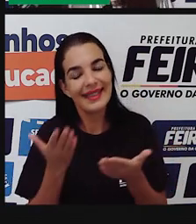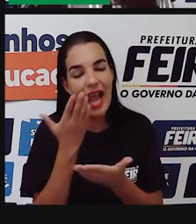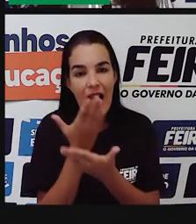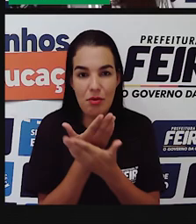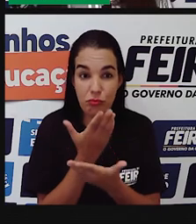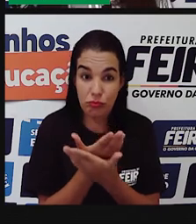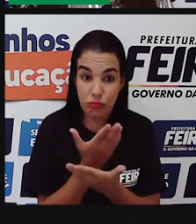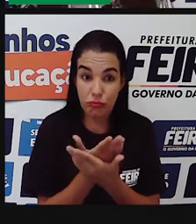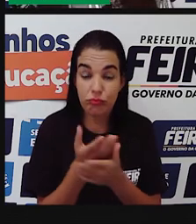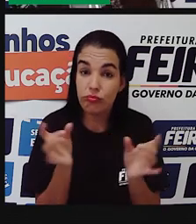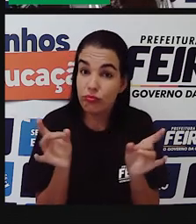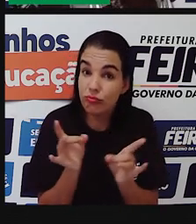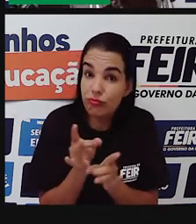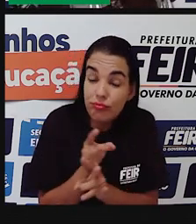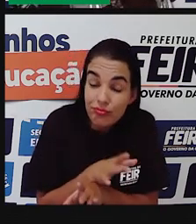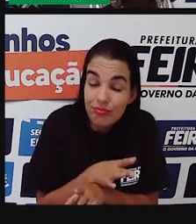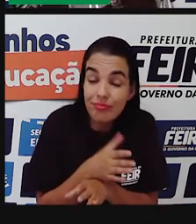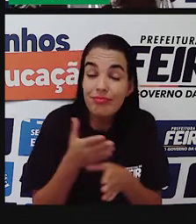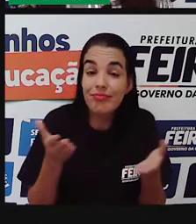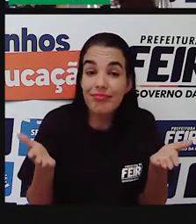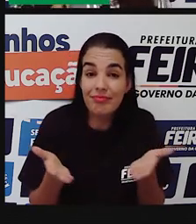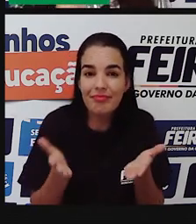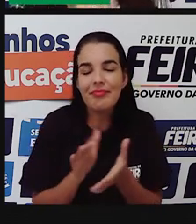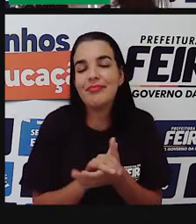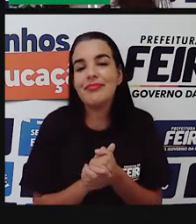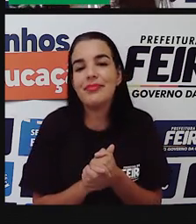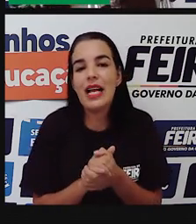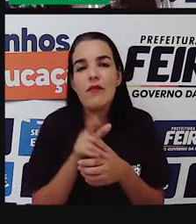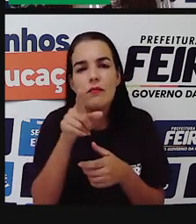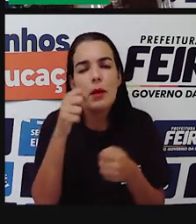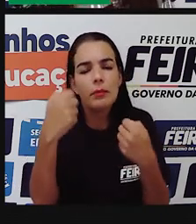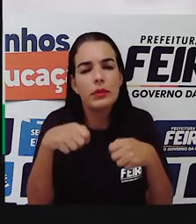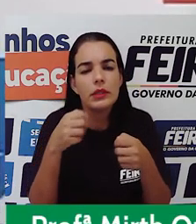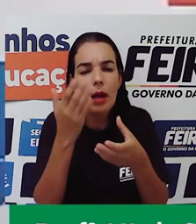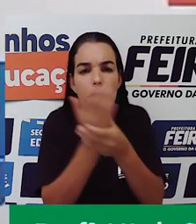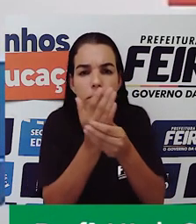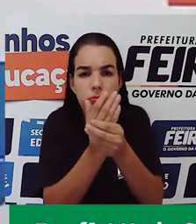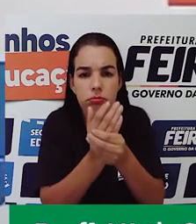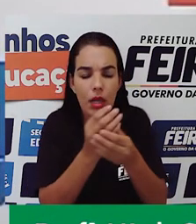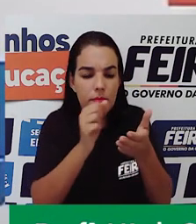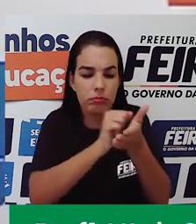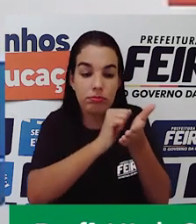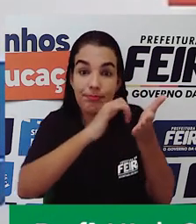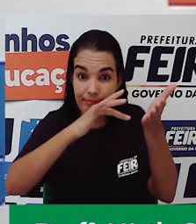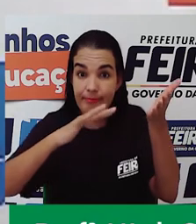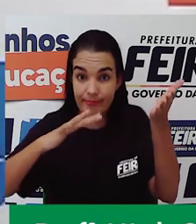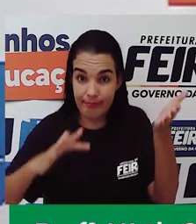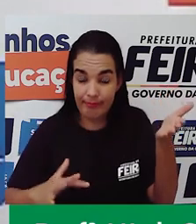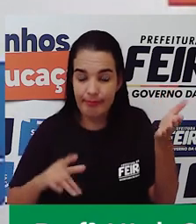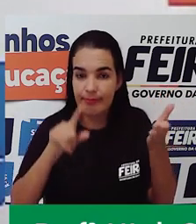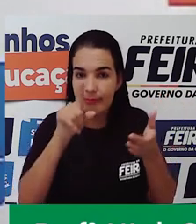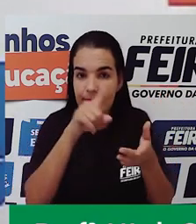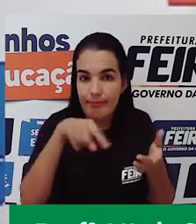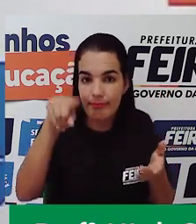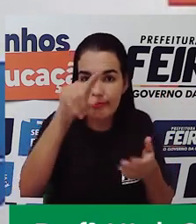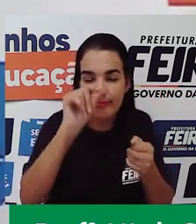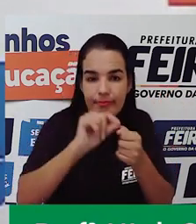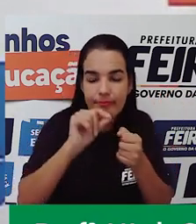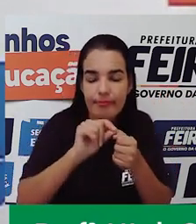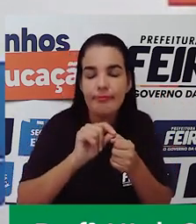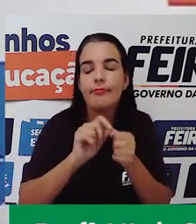aula, ela se encerra por aqui. Peguem lá o percurso de vocês para realizar a